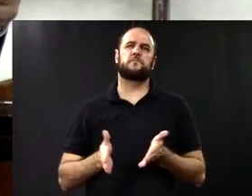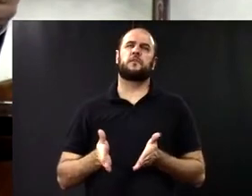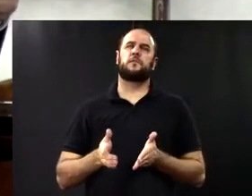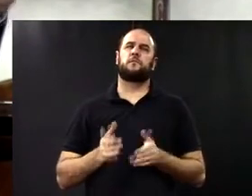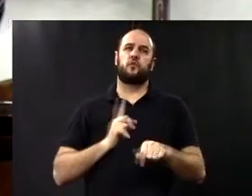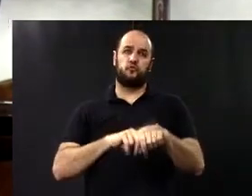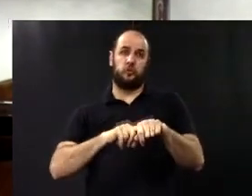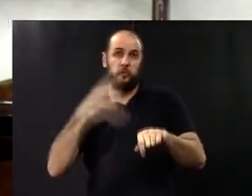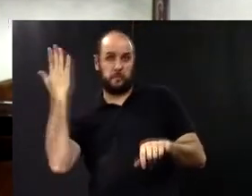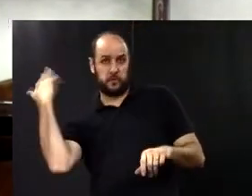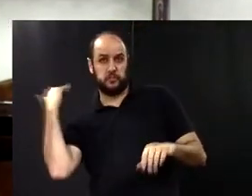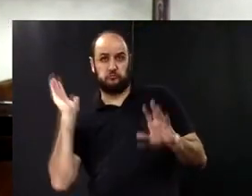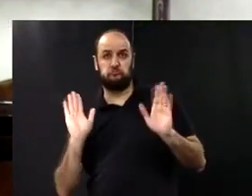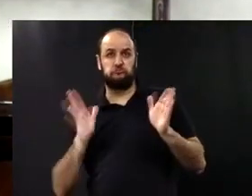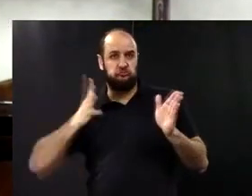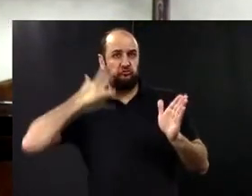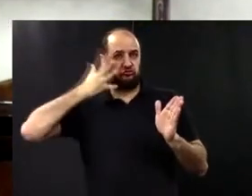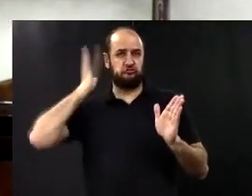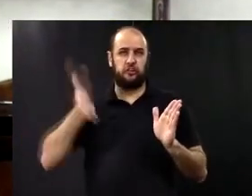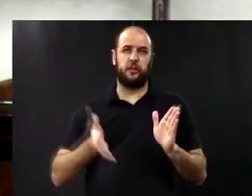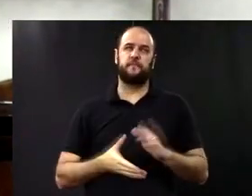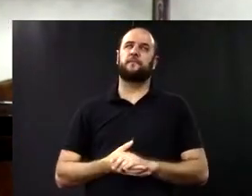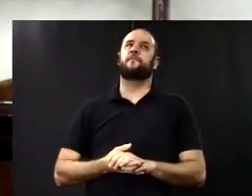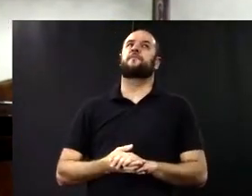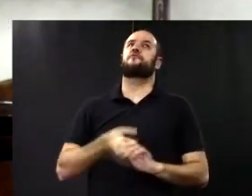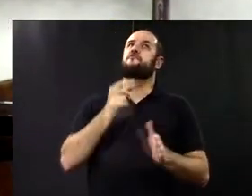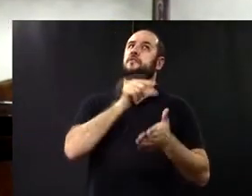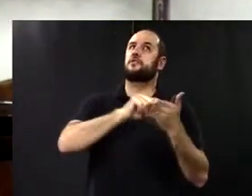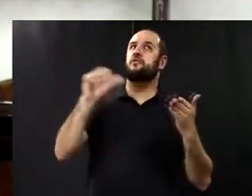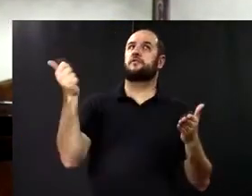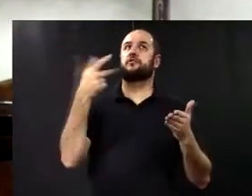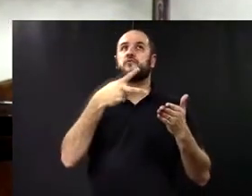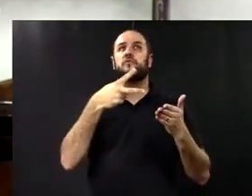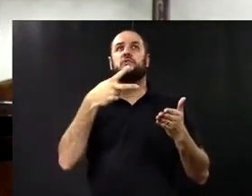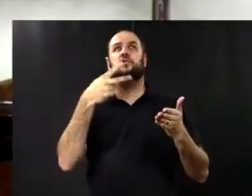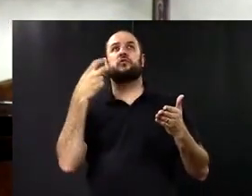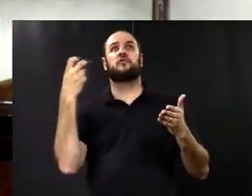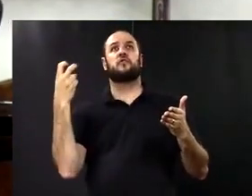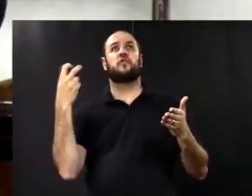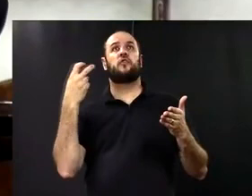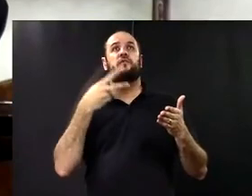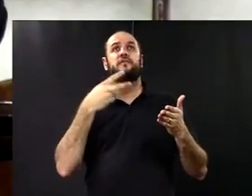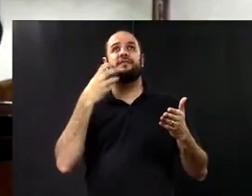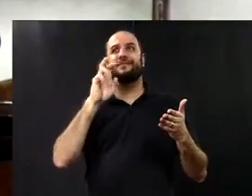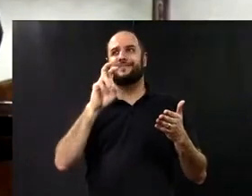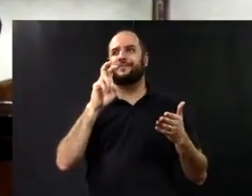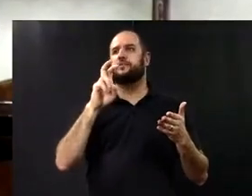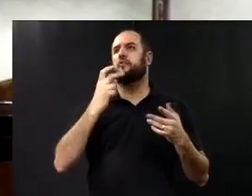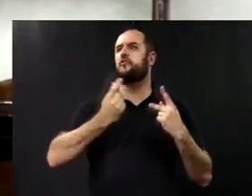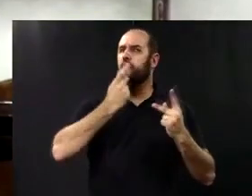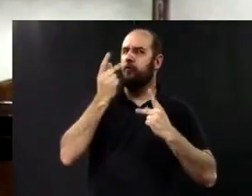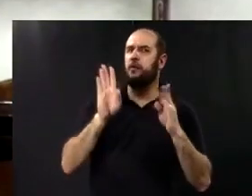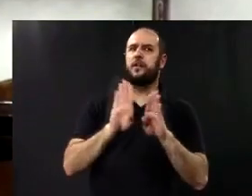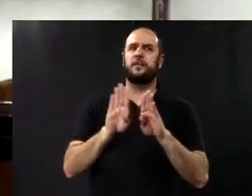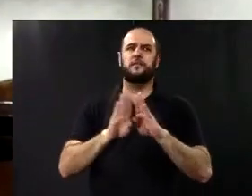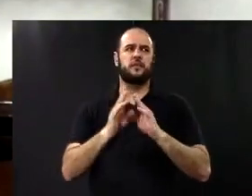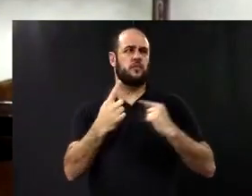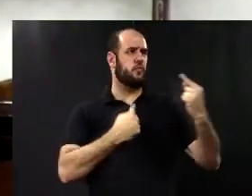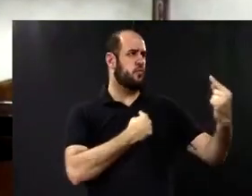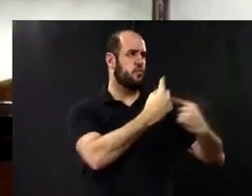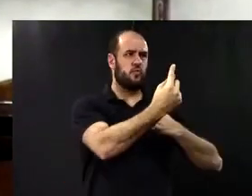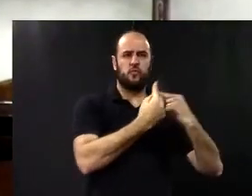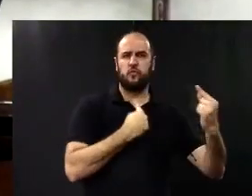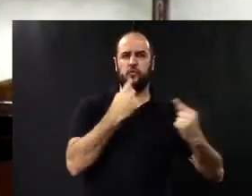momento. O versículo 24 e 25 fala para nós considerar também uns aos outros para